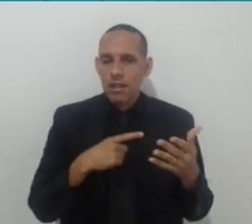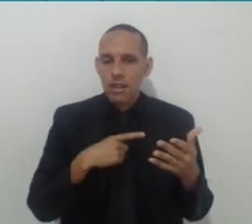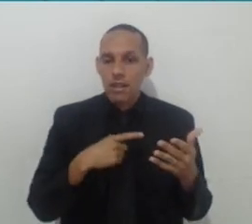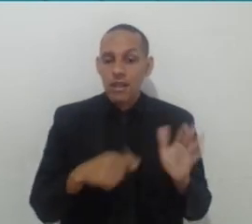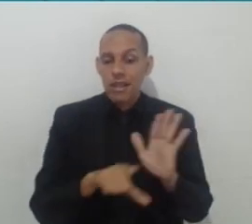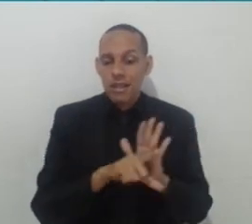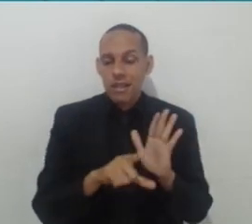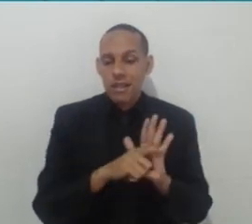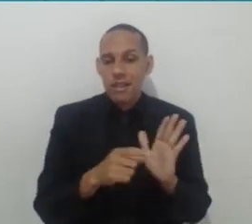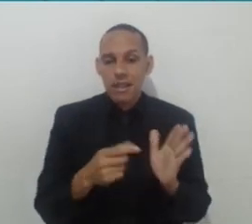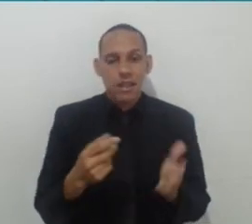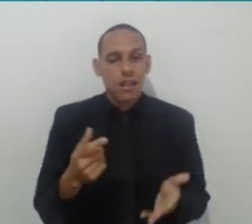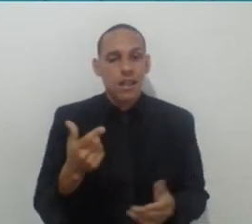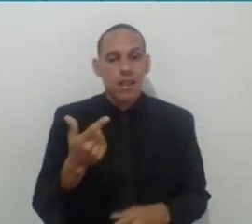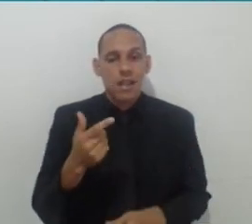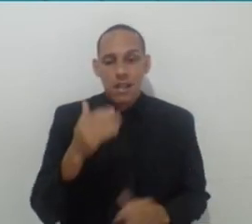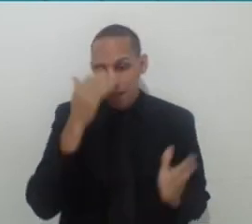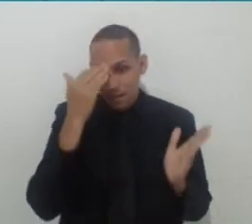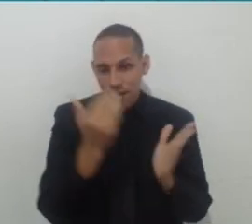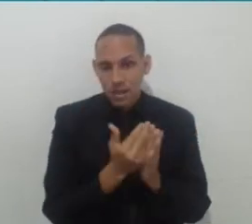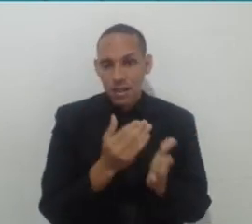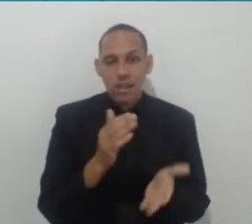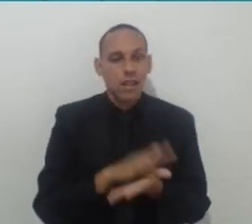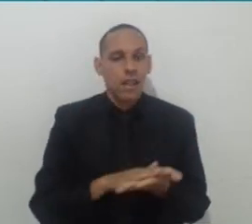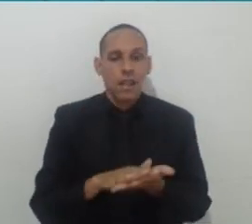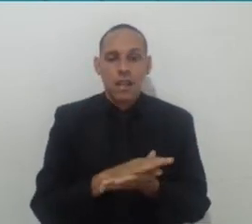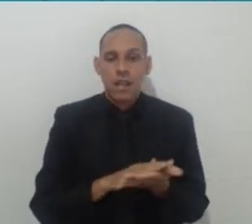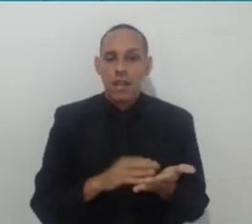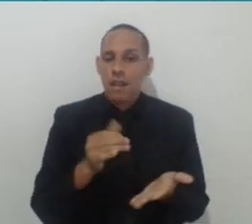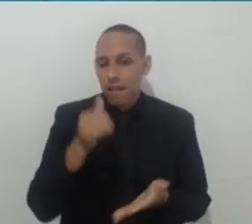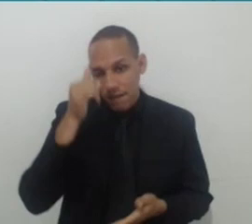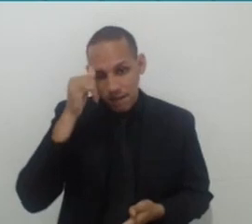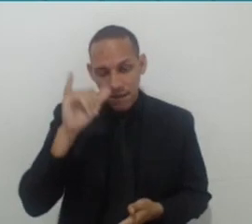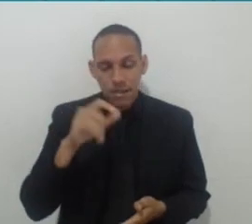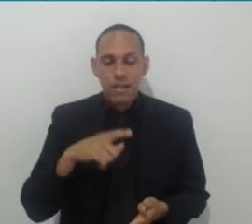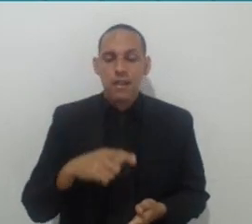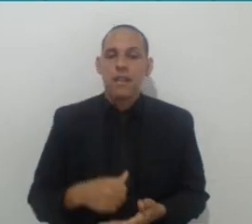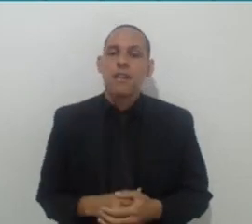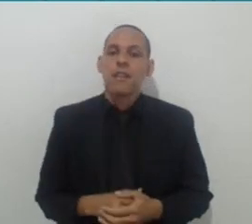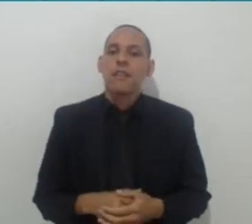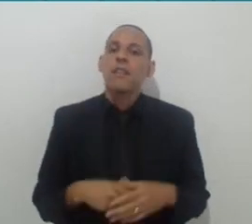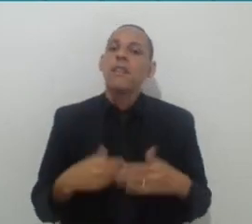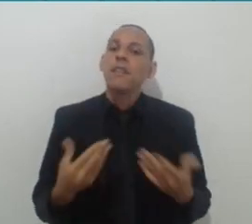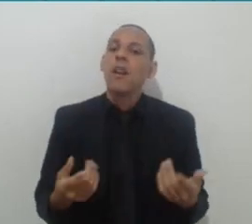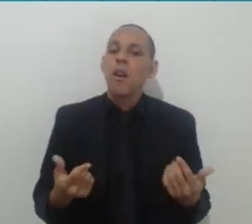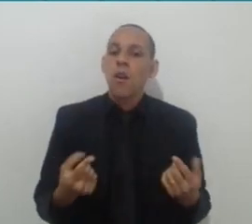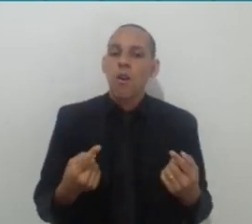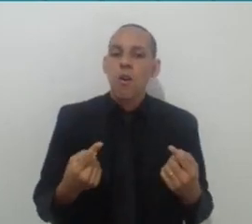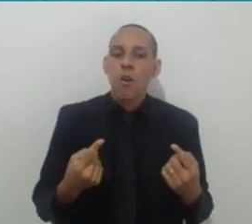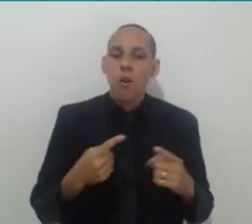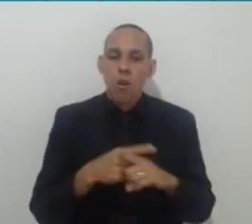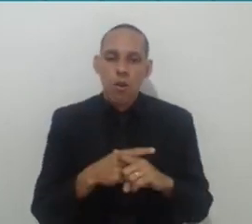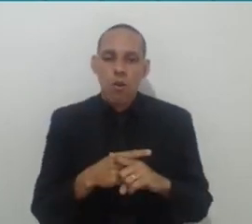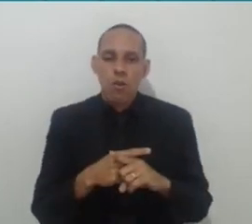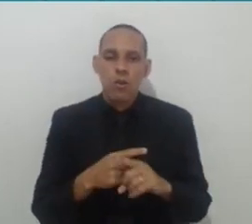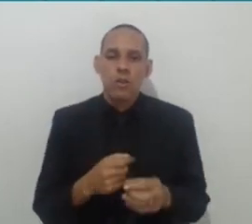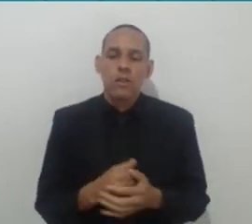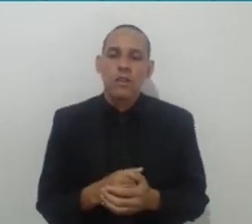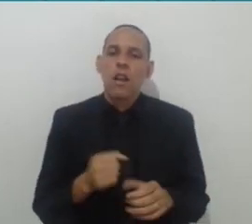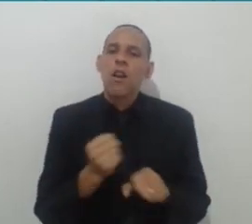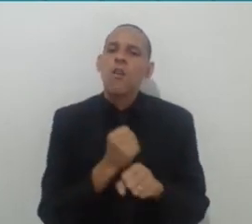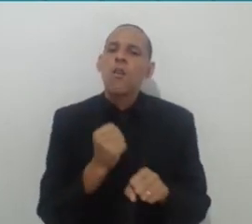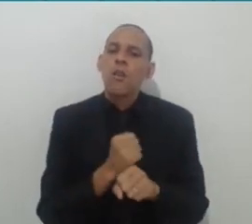da tutora constitui instanciado na decisão expressamente contrária às vedações legais e constitucionais, determinando a realização de